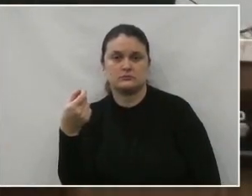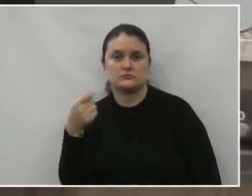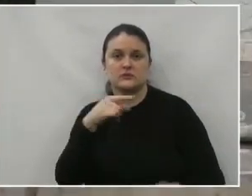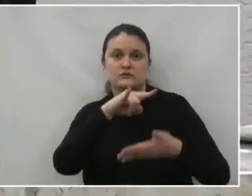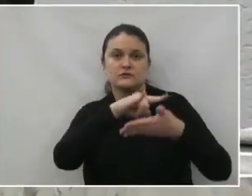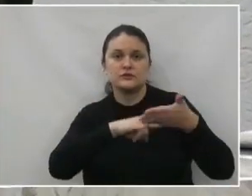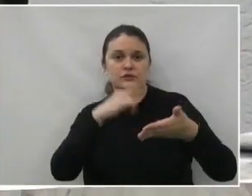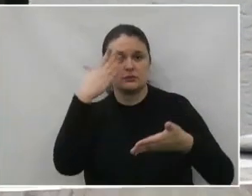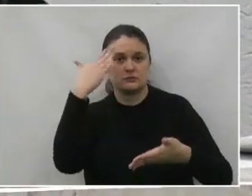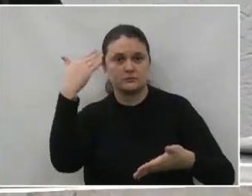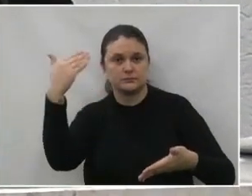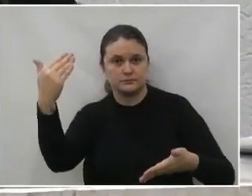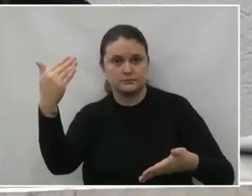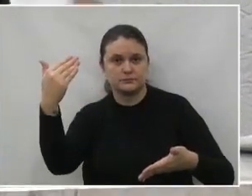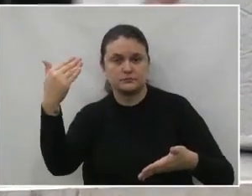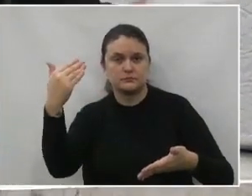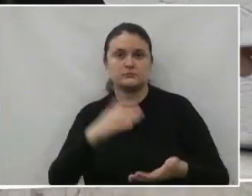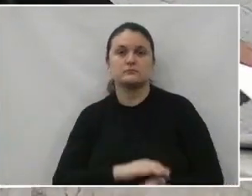Moções.